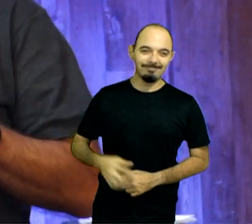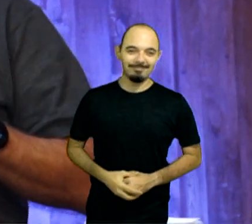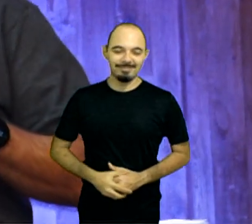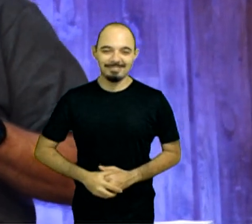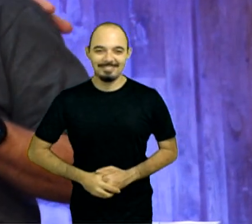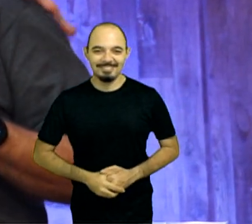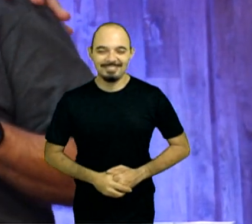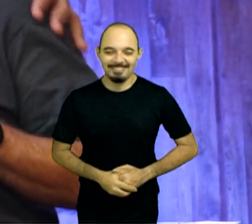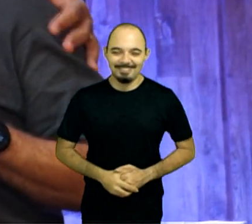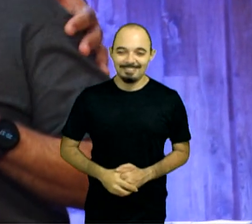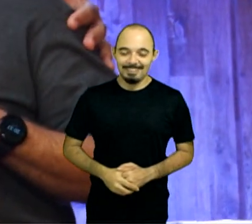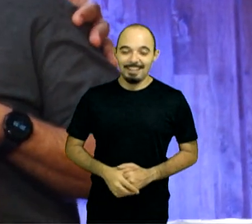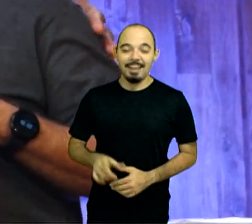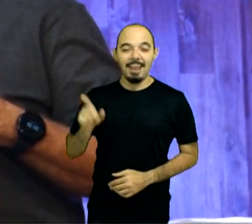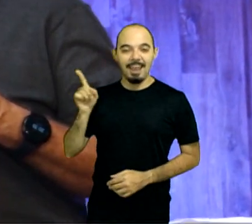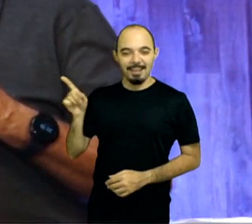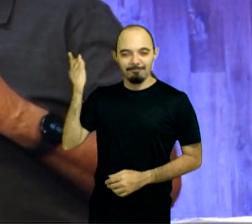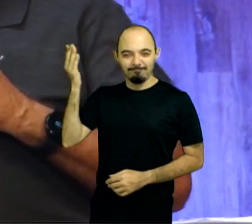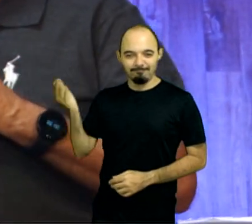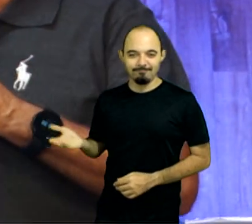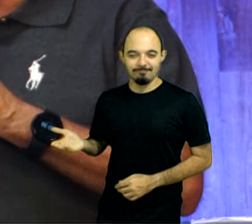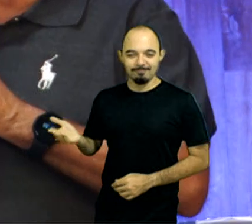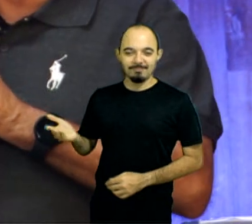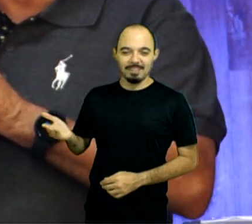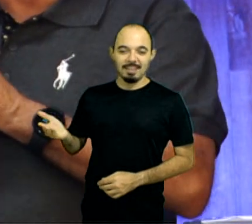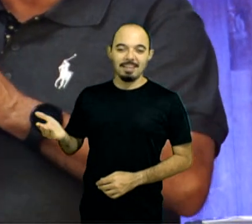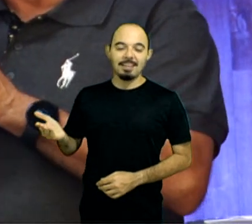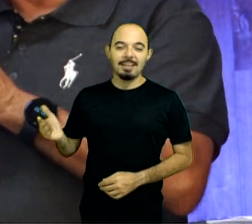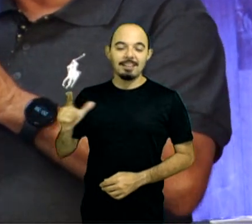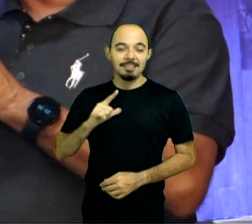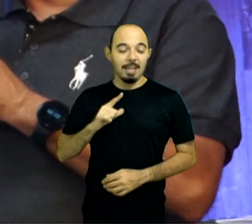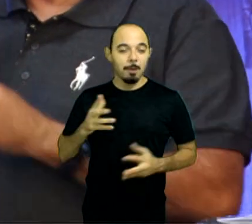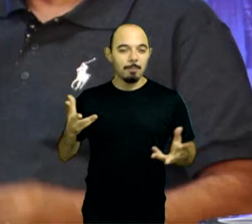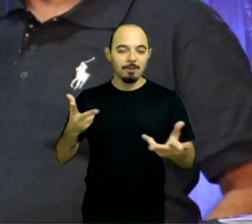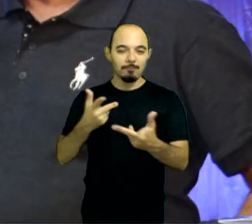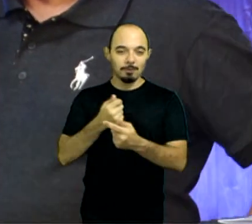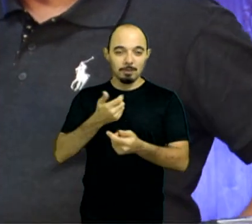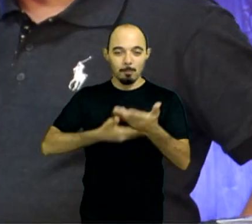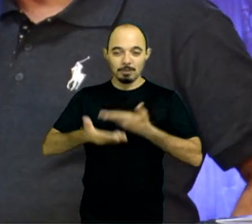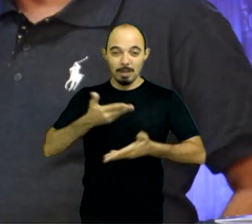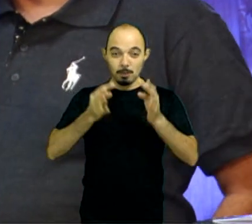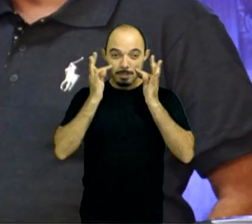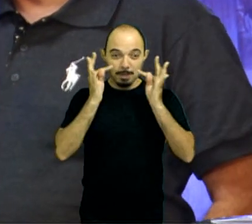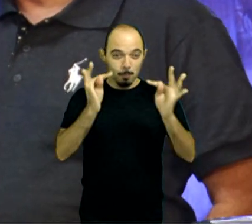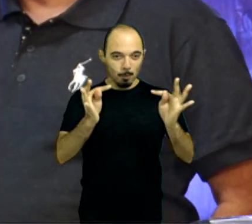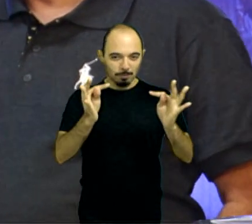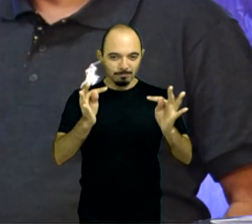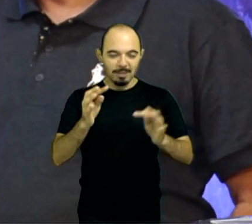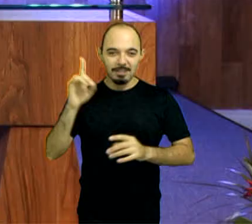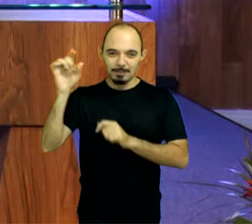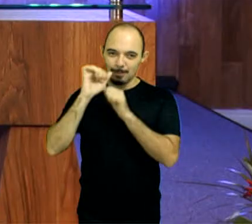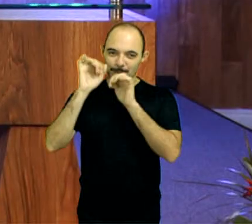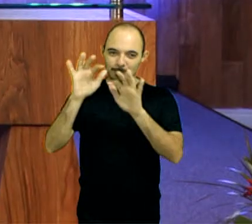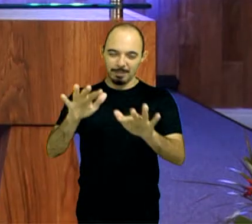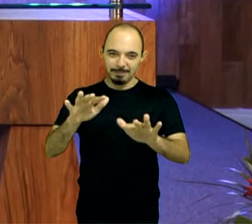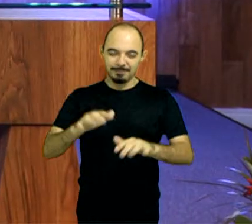O Bão passou por uma experiência aí maravilhosa e queria compartilhar um pouquinho. Que Deus abençoe.